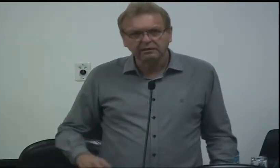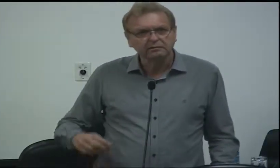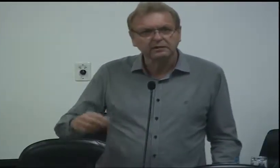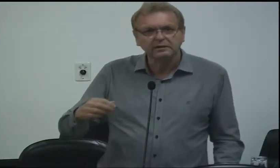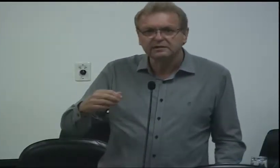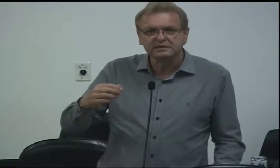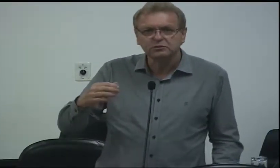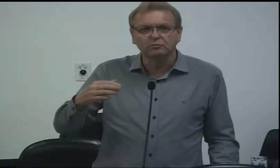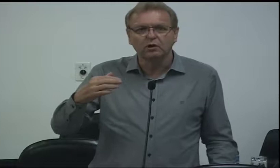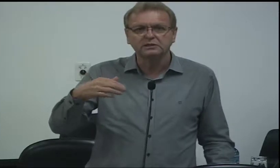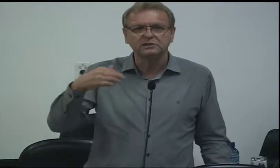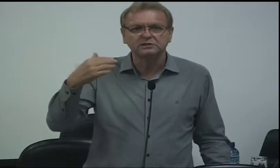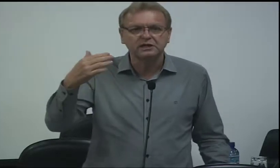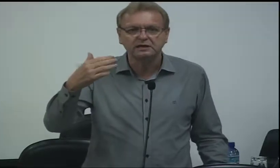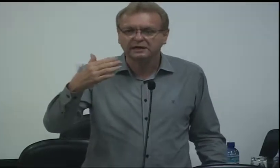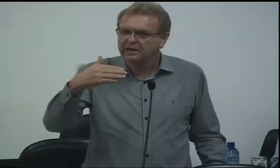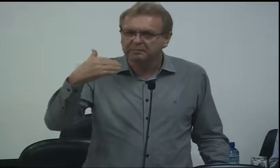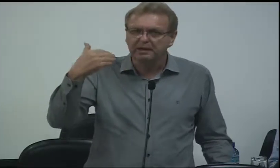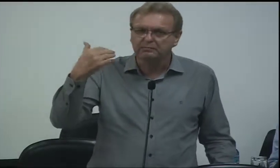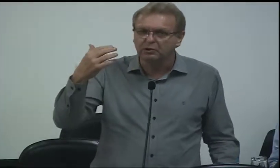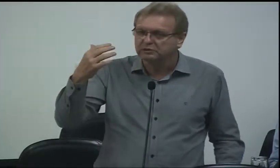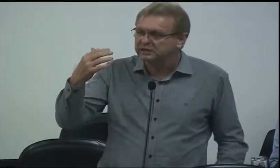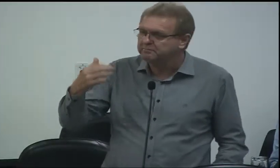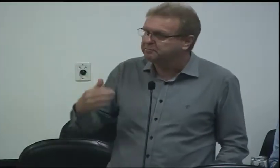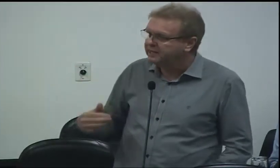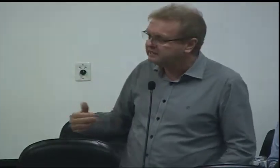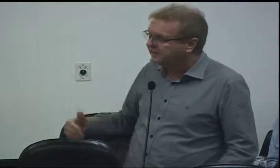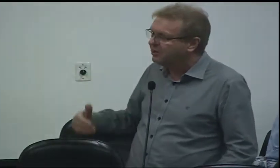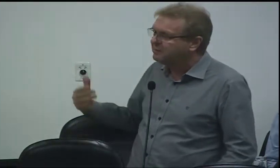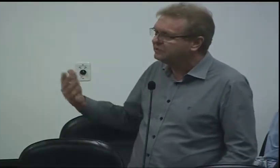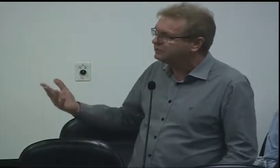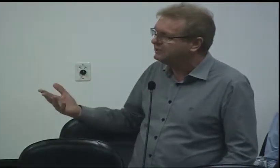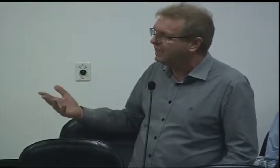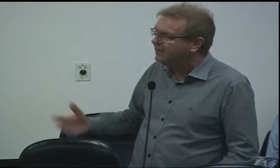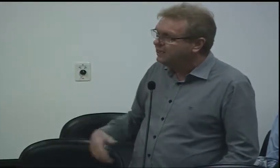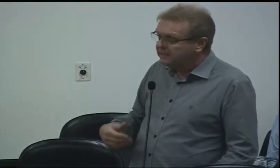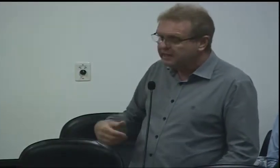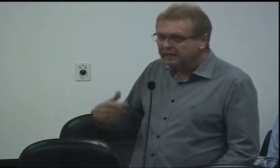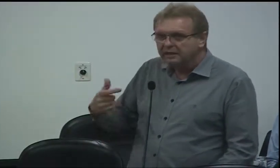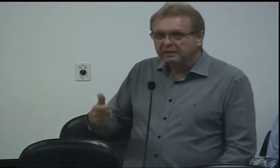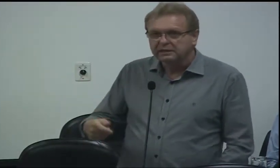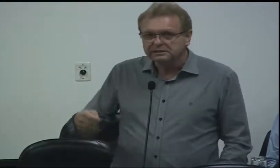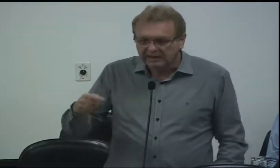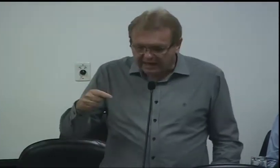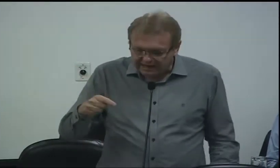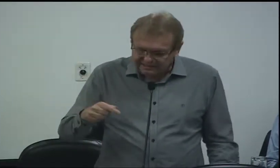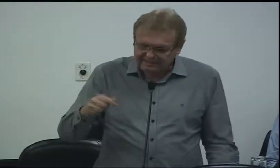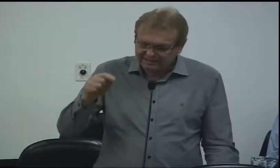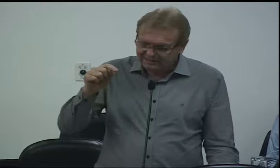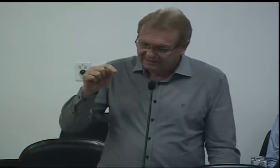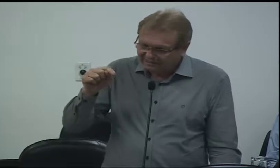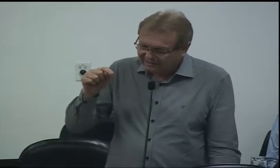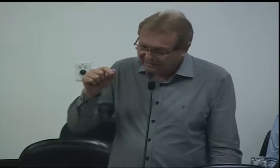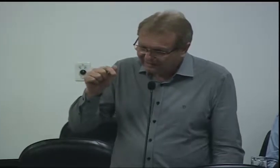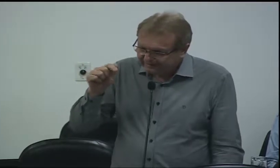que existe um monte de gente, um monte de empresa querendo patrocinar. E